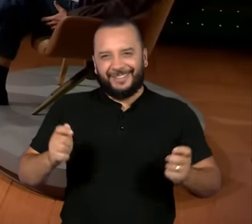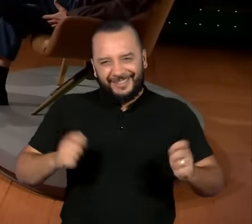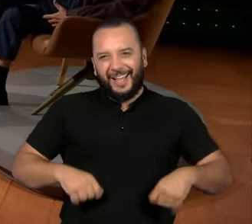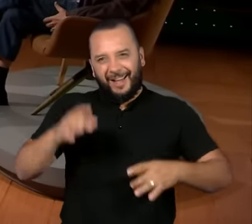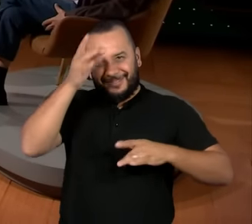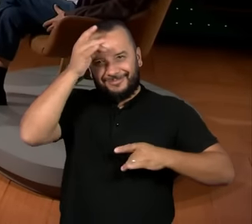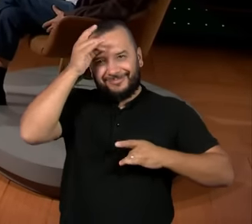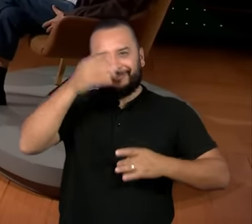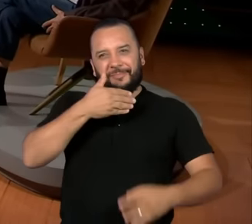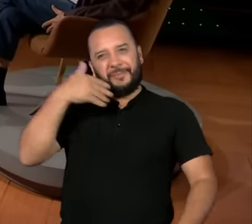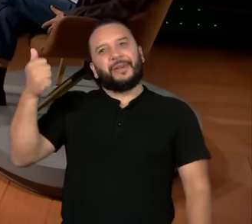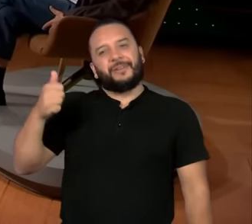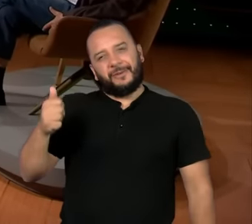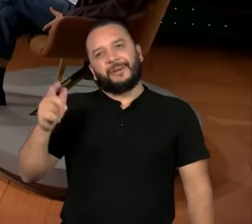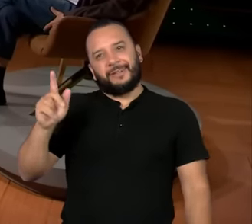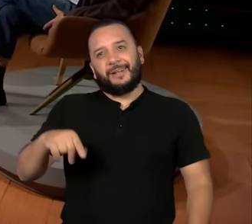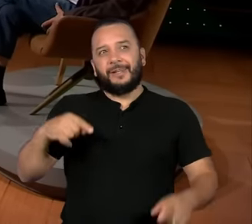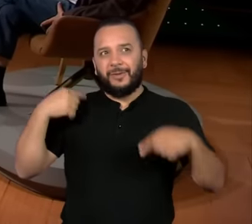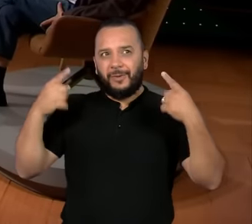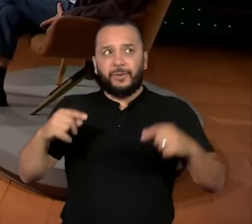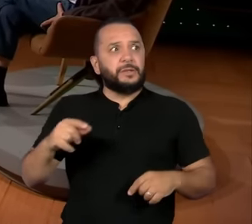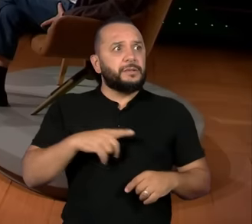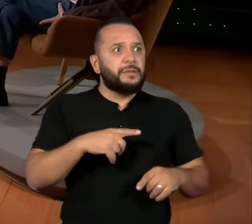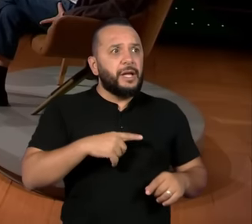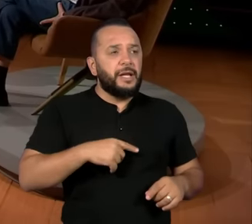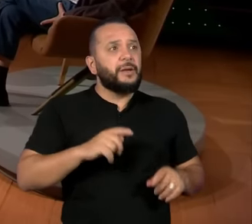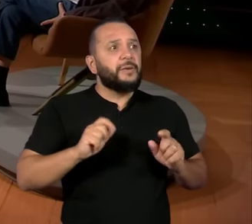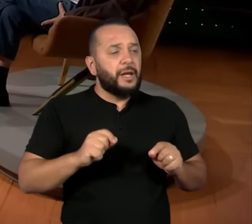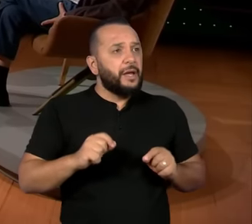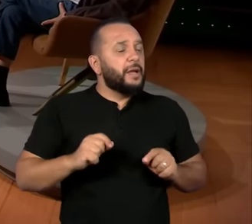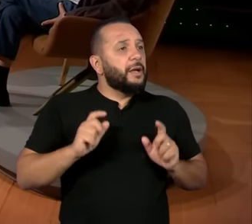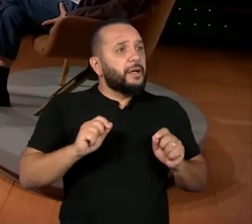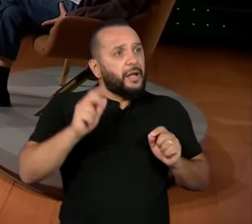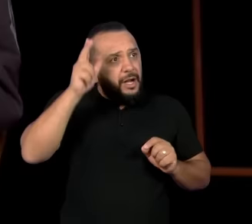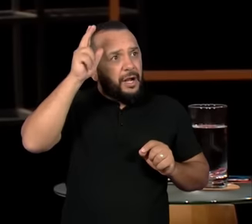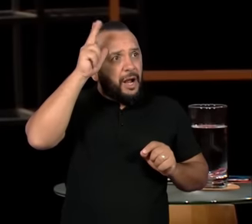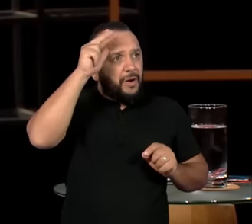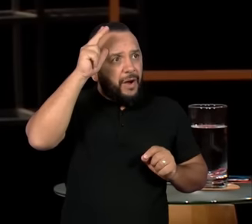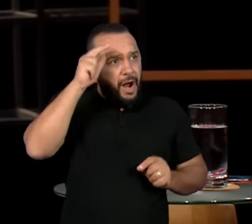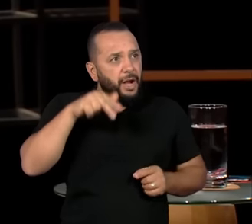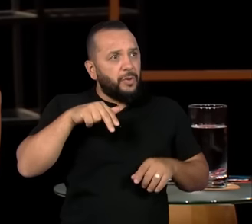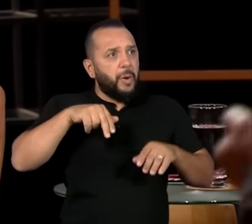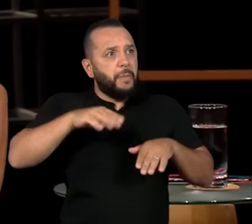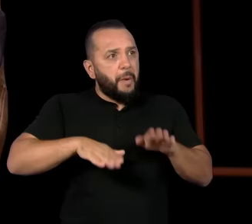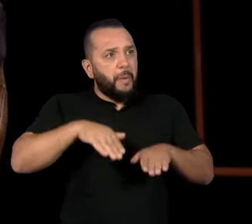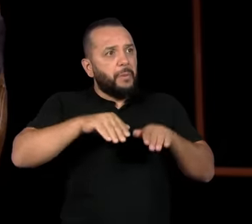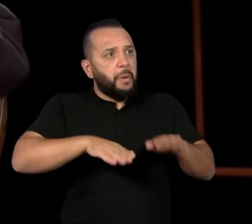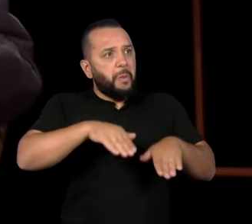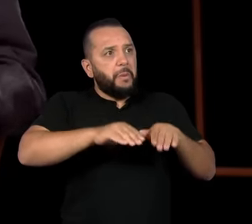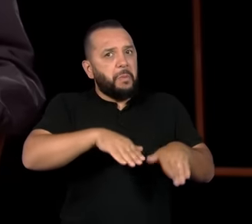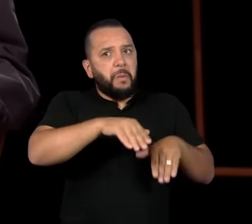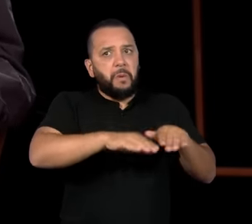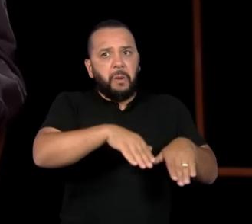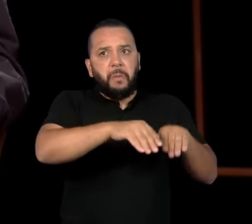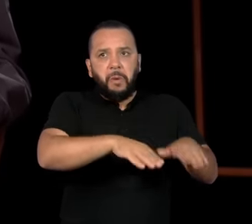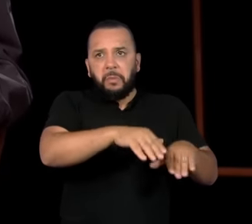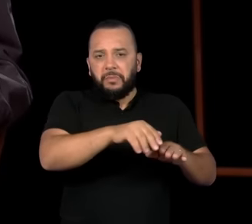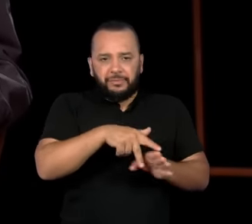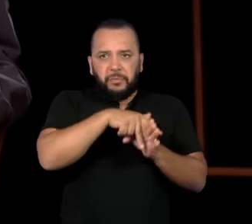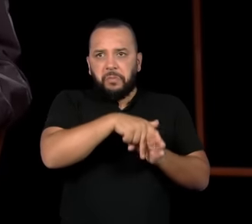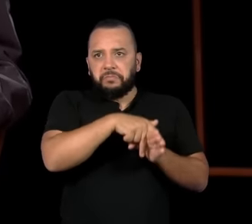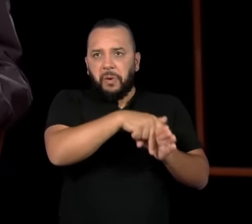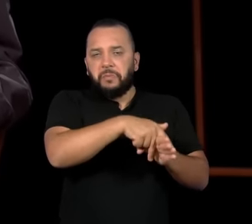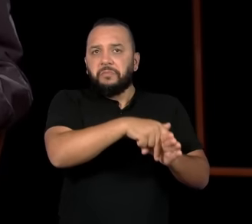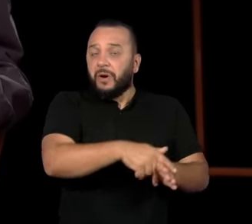Era um negócio muito louco. Estou ouvindo, o cavalo está chegando. Exatamente, sonoplasta. Olha,